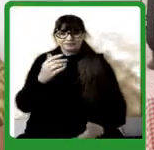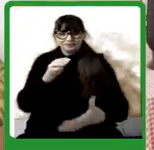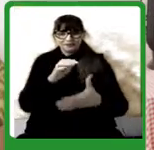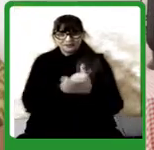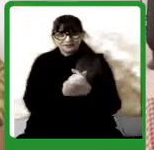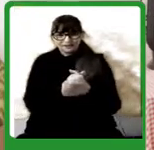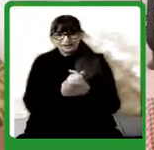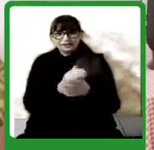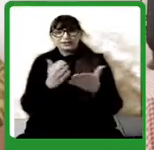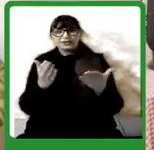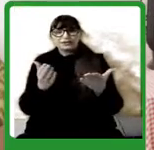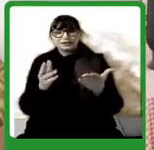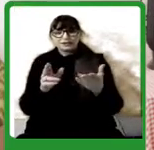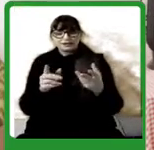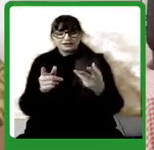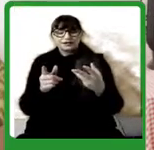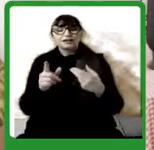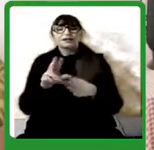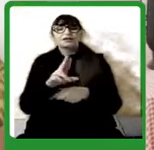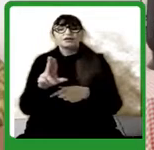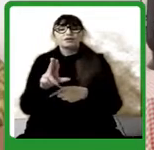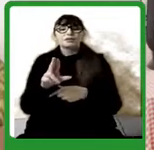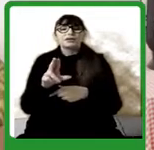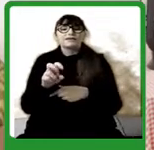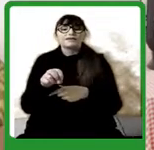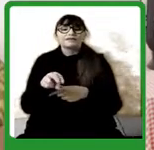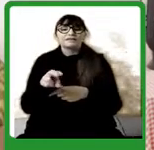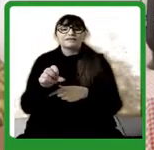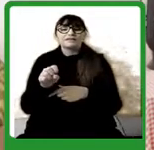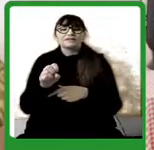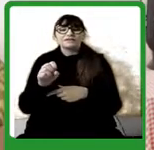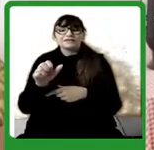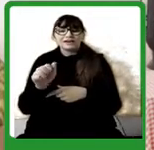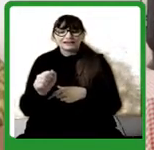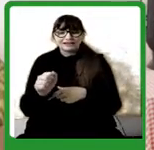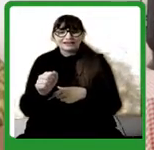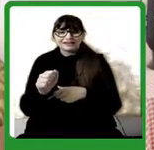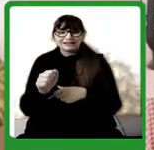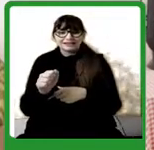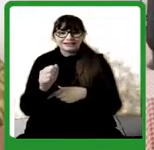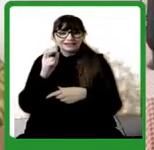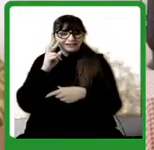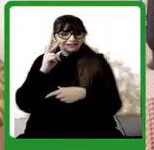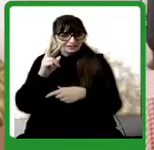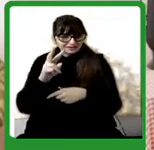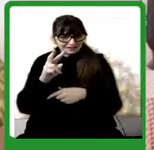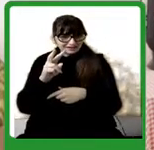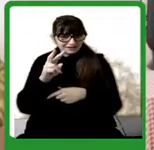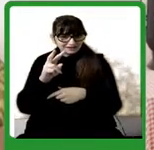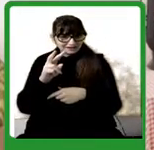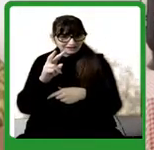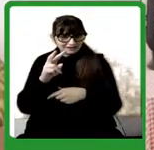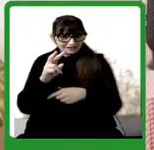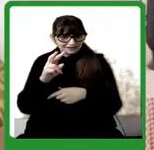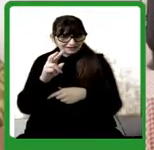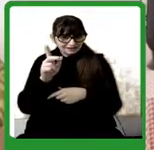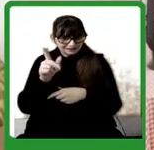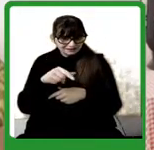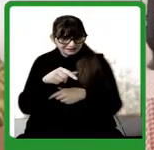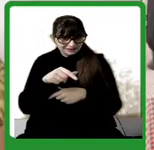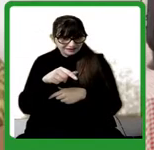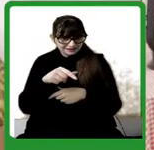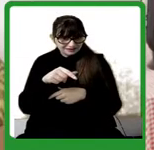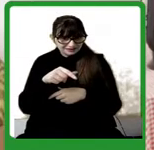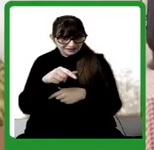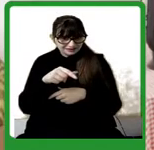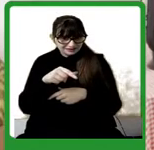mesmo? Vanessa. Não, tu tinha me falado de outra hoje. Ah, não. Não, o vídeo que tu gravou foi pra Vanessa. A moreninha aquela que não tava contigo. Tu sabe que eu falei que ela